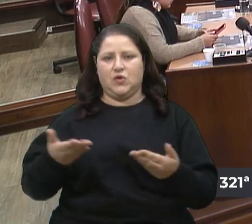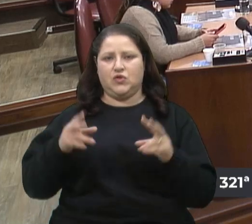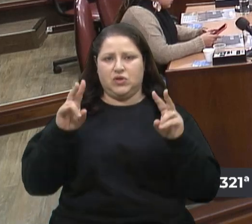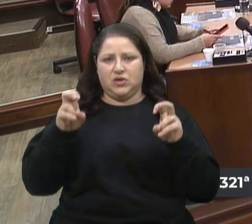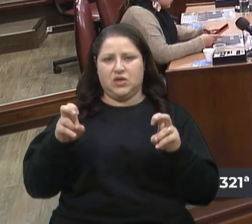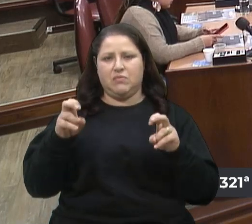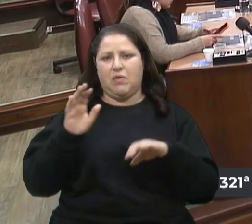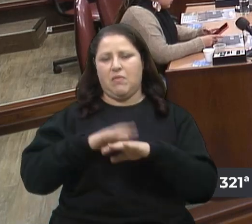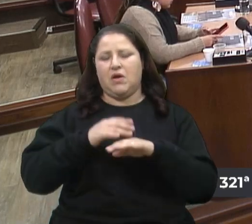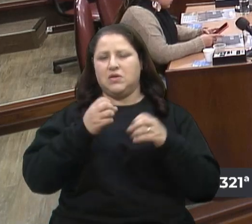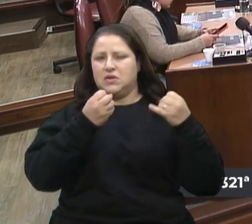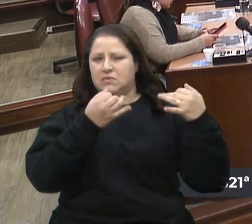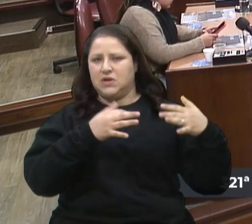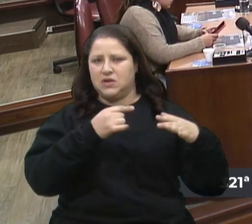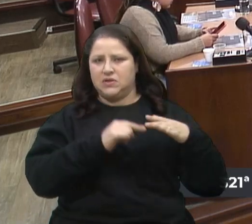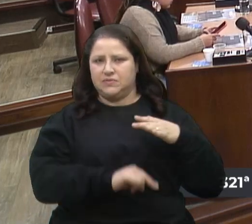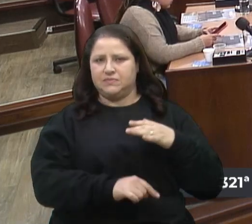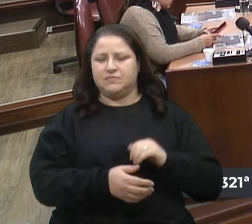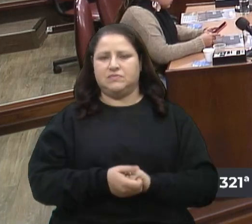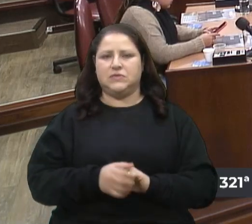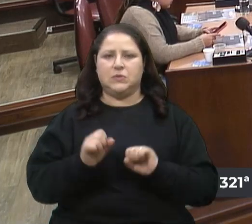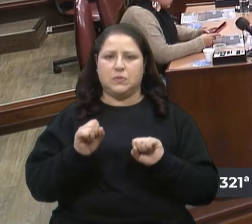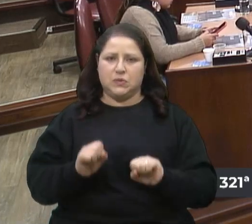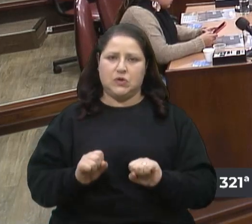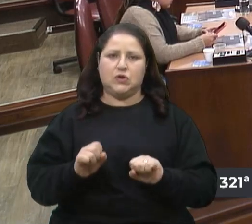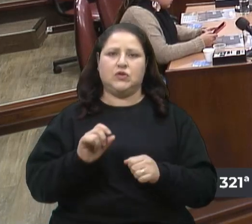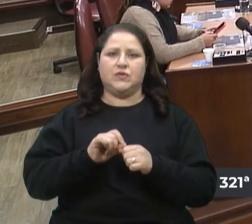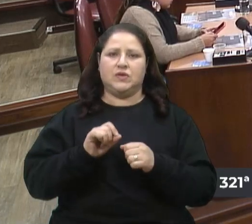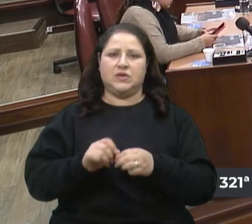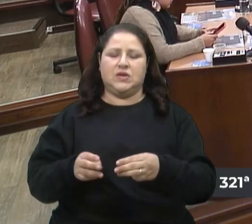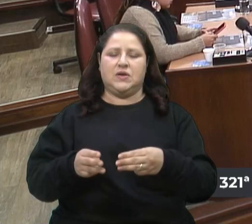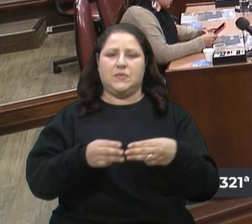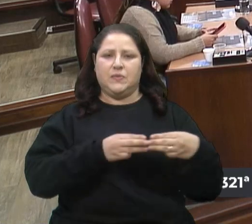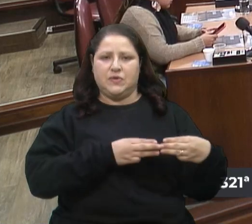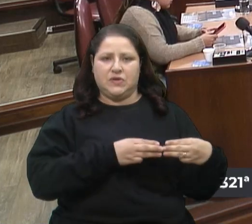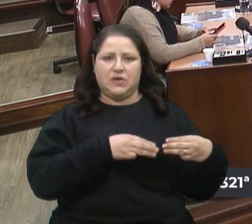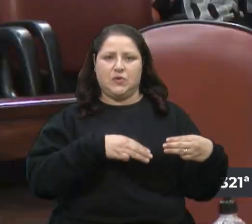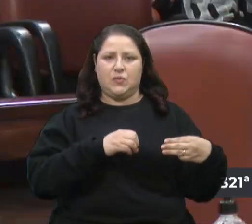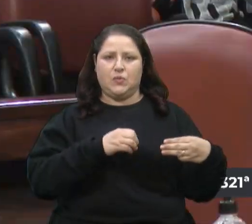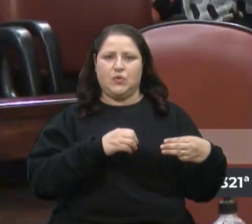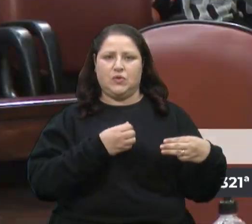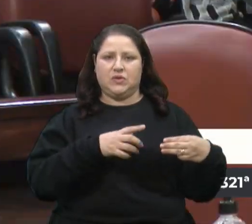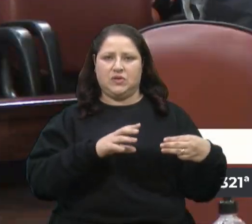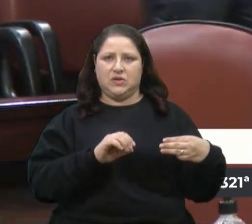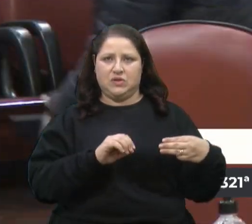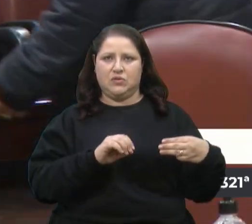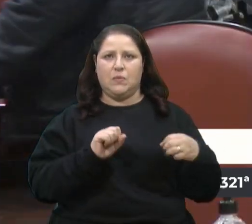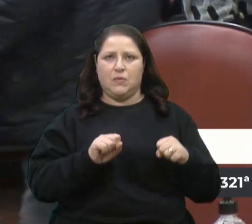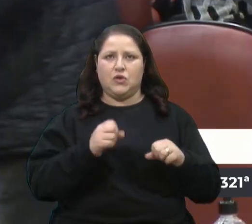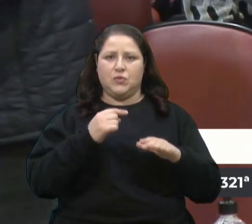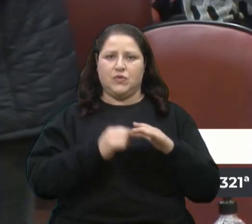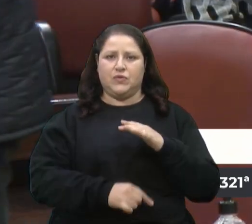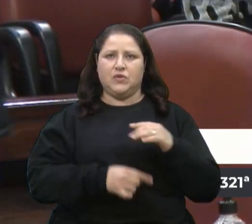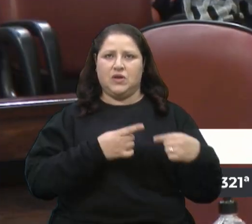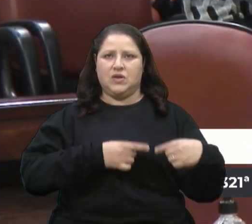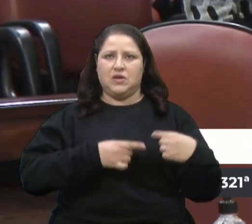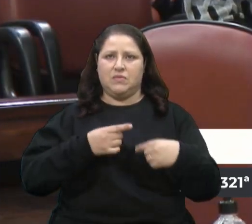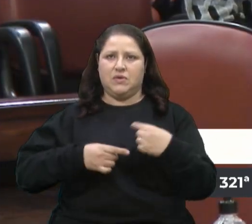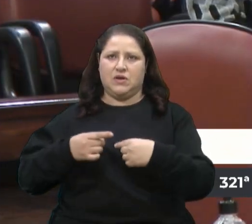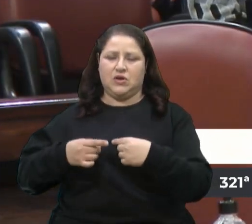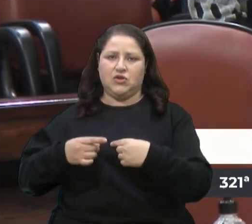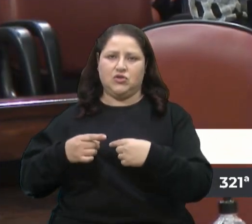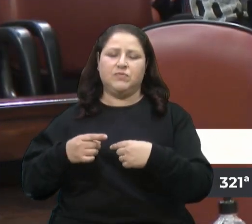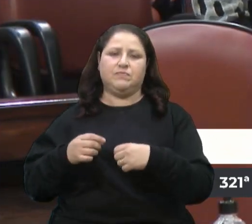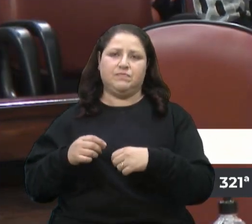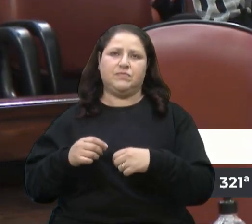sessão, teremos oportunidade, quem sabe, de fazer moções, que a gente possa aprofundar também o debate